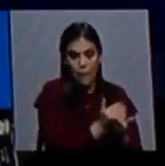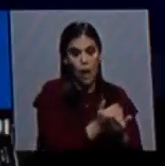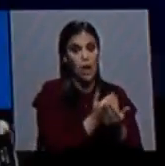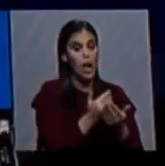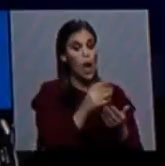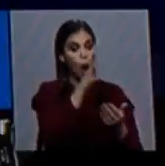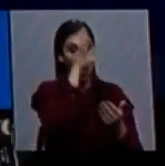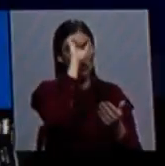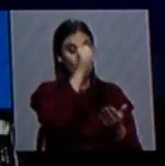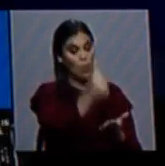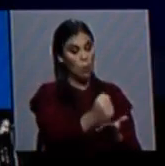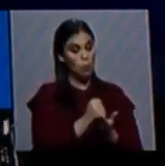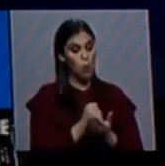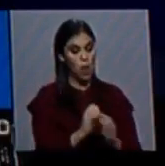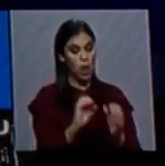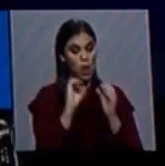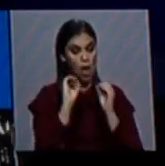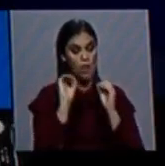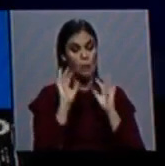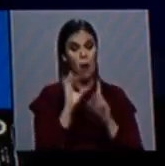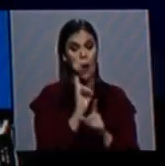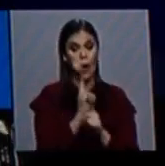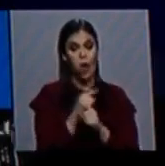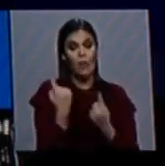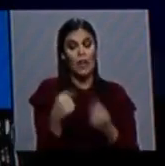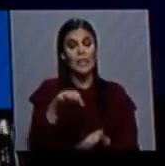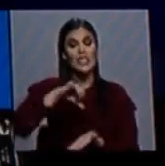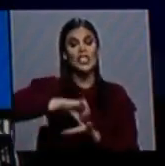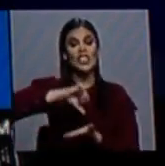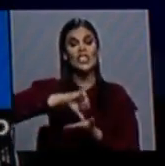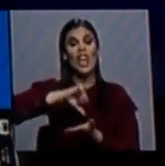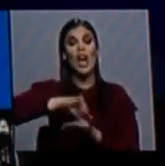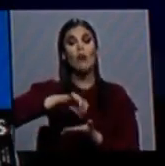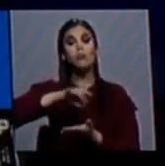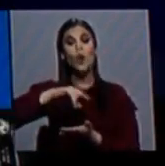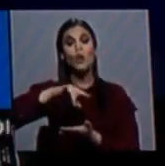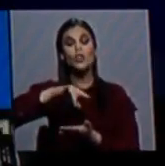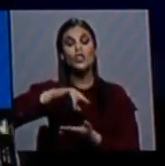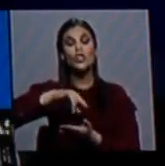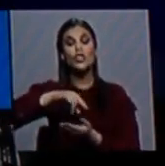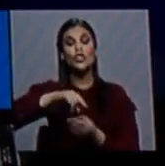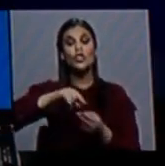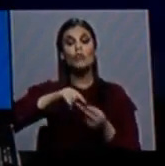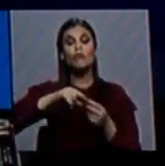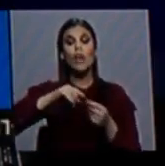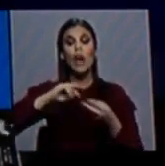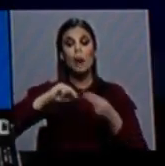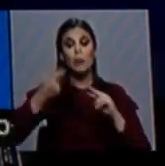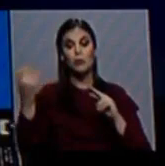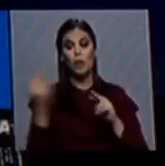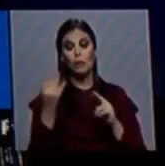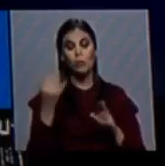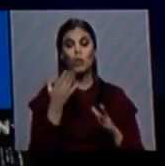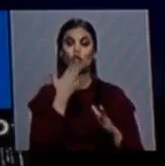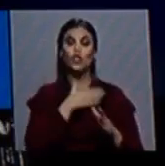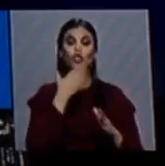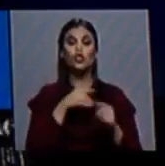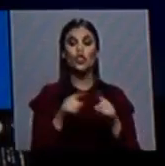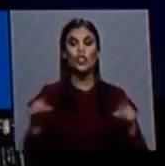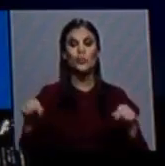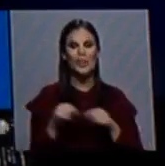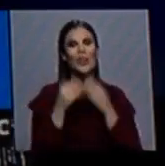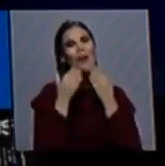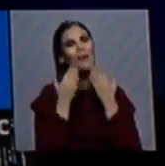ajuda estatal, embora tenhamos a nossa sede num espaço cedido pela Câmara Municipal do Porto, a quem desde já